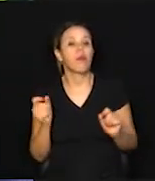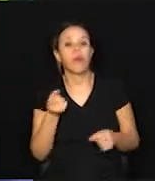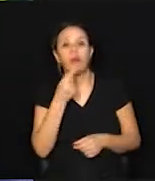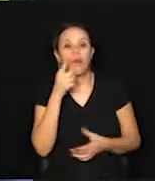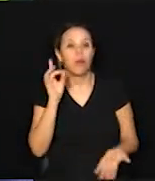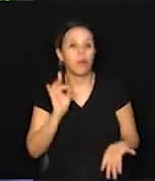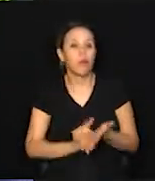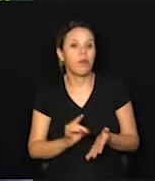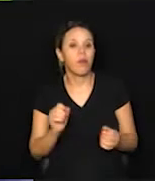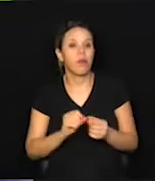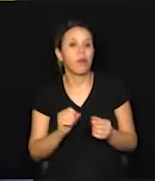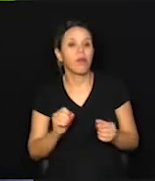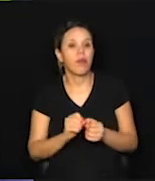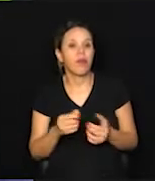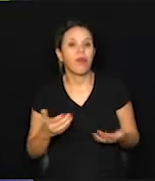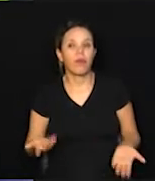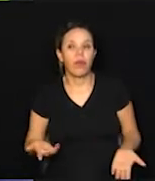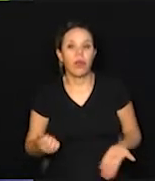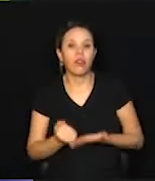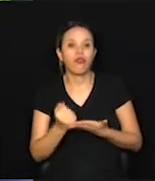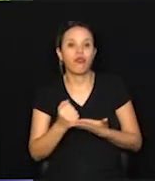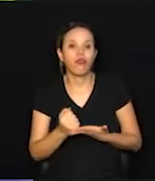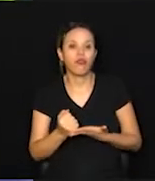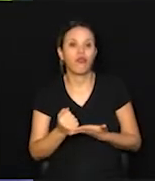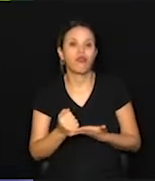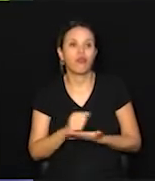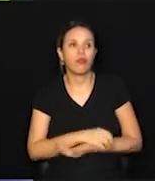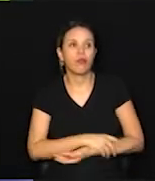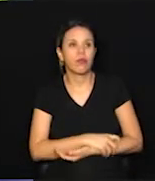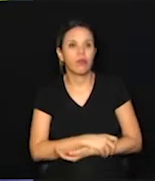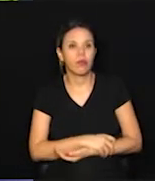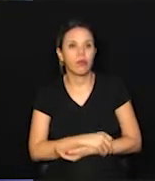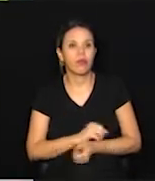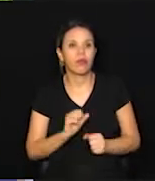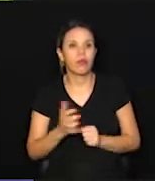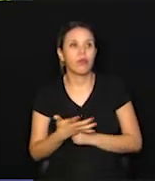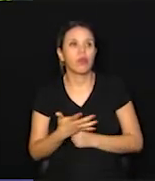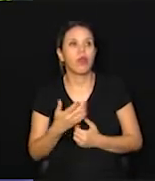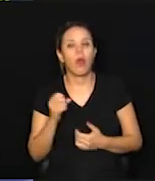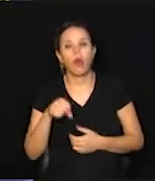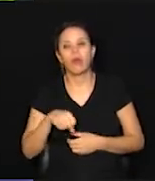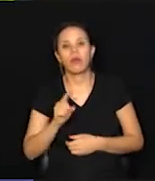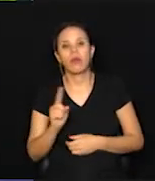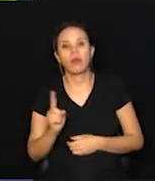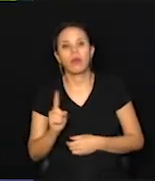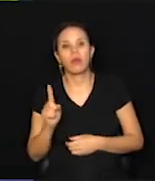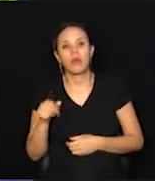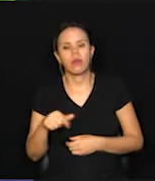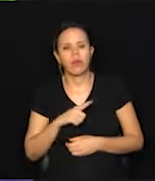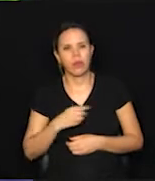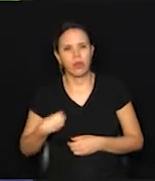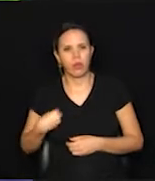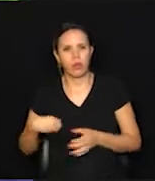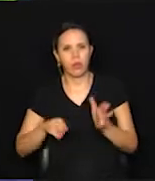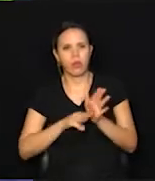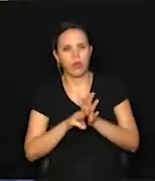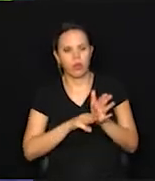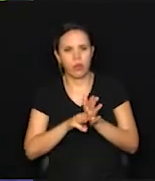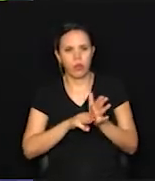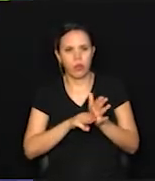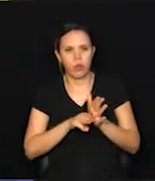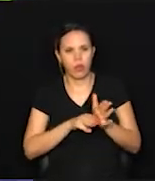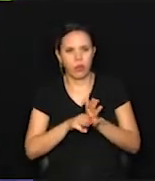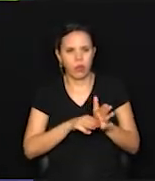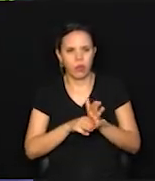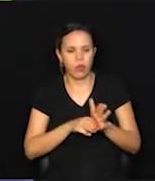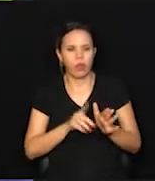fato, fez diferença no desfecho para a Covid-19 ou não. Para isso, existe uma metodologia, um método